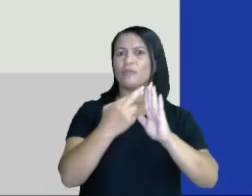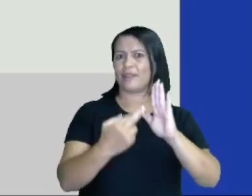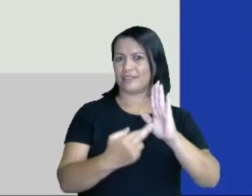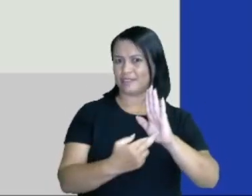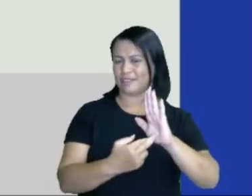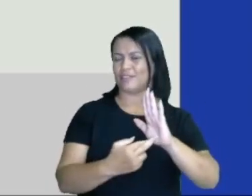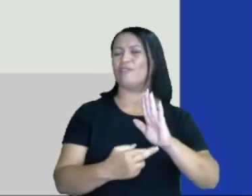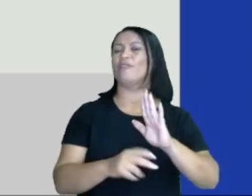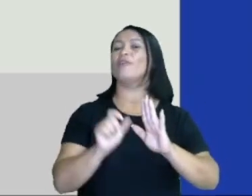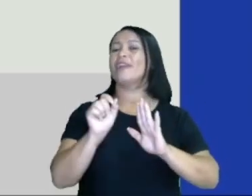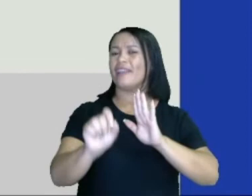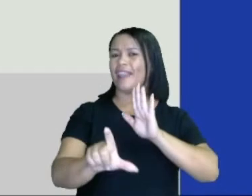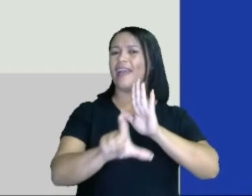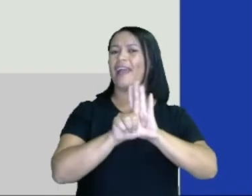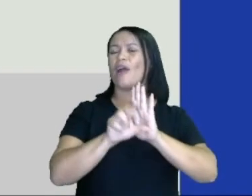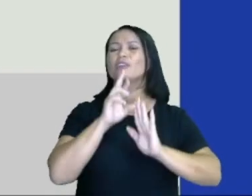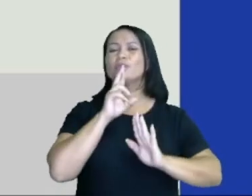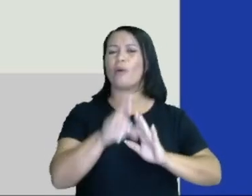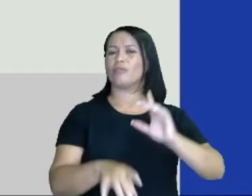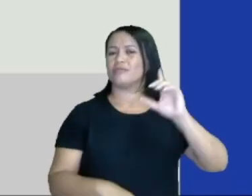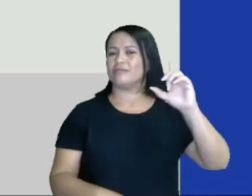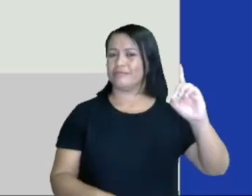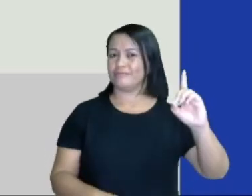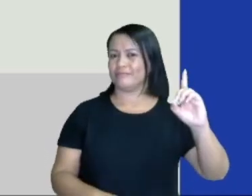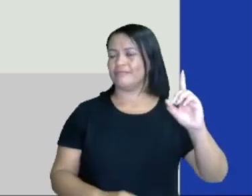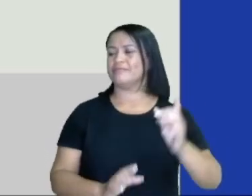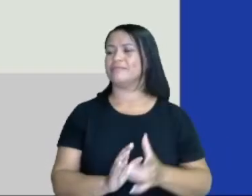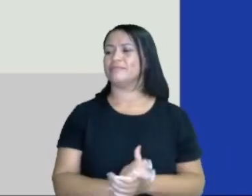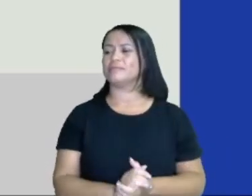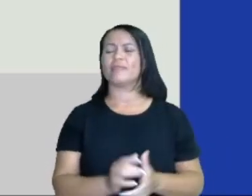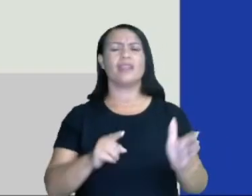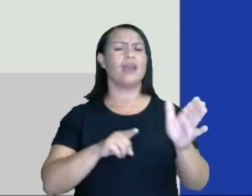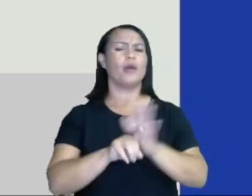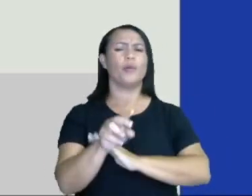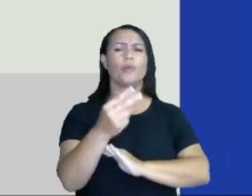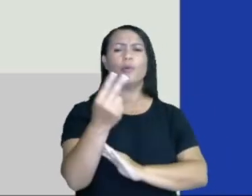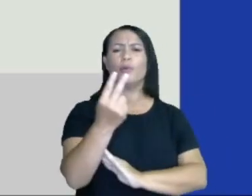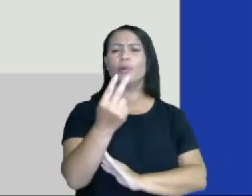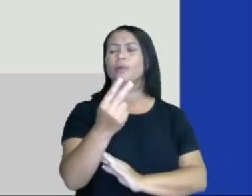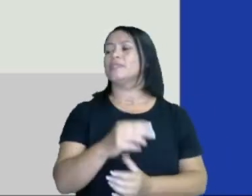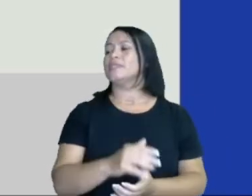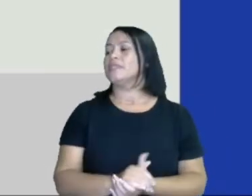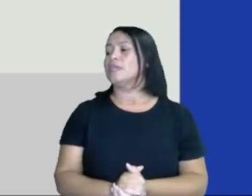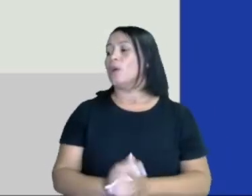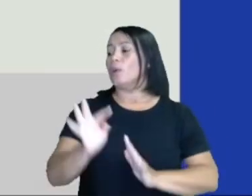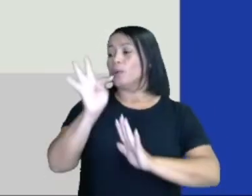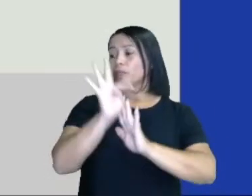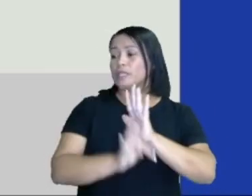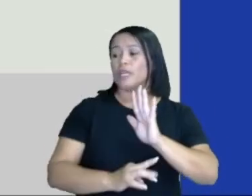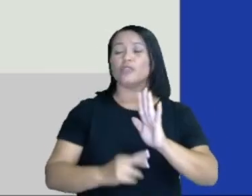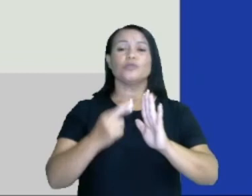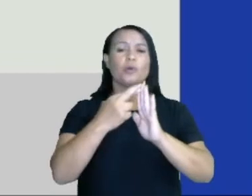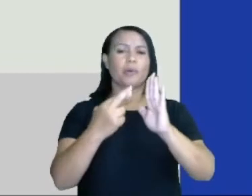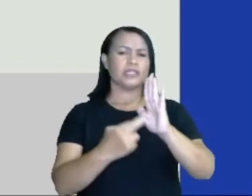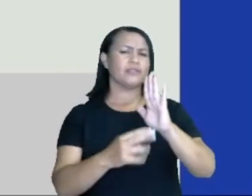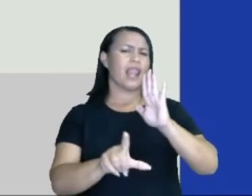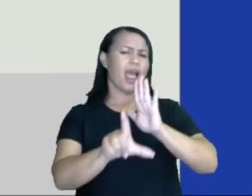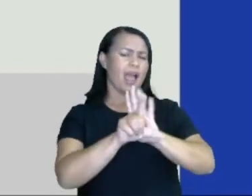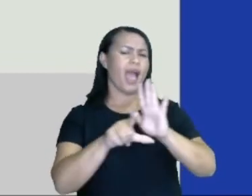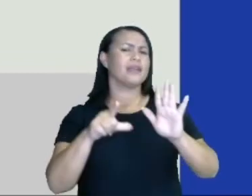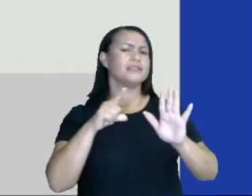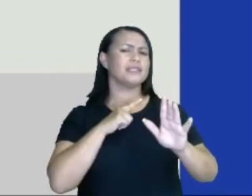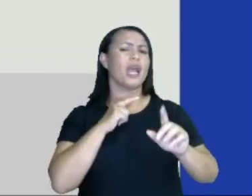Então, a resposta é a letra D. Questão 2. Os textos normativos e legais têm